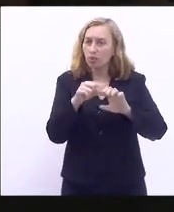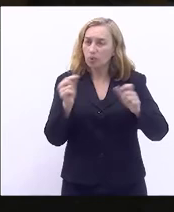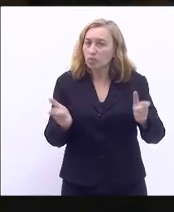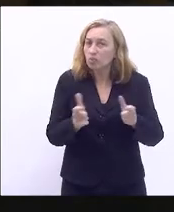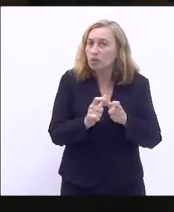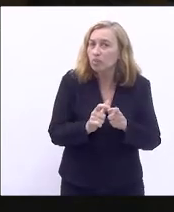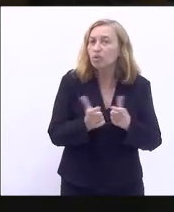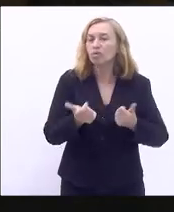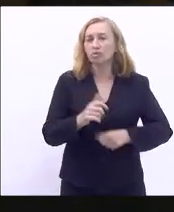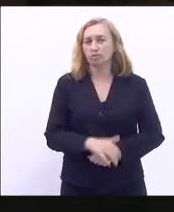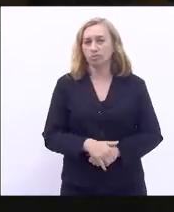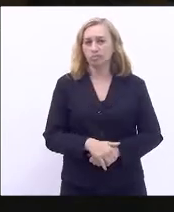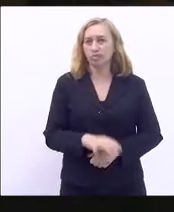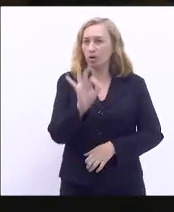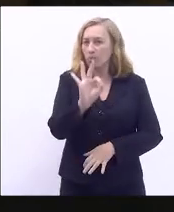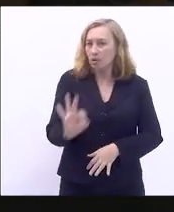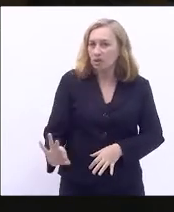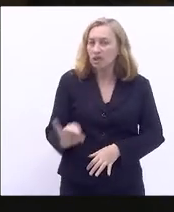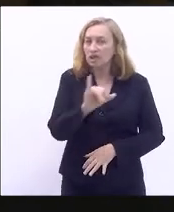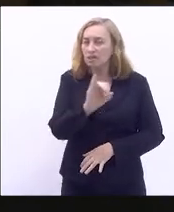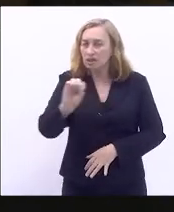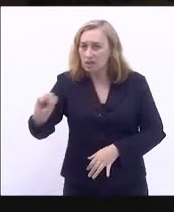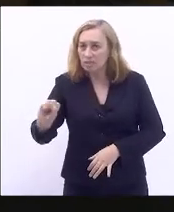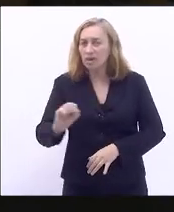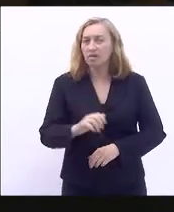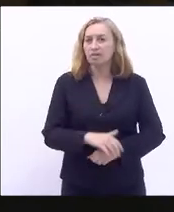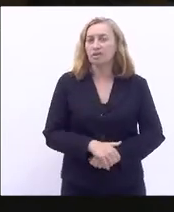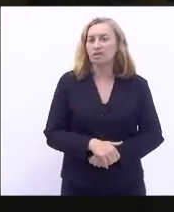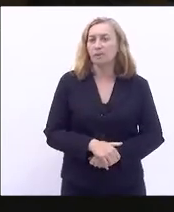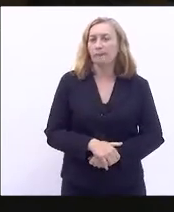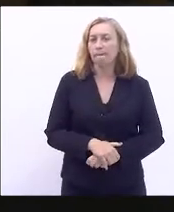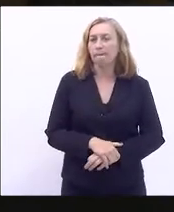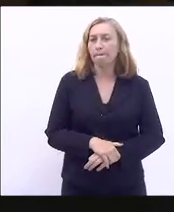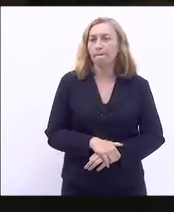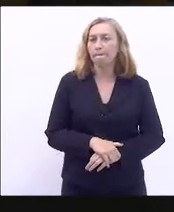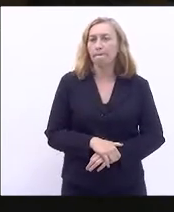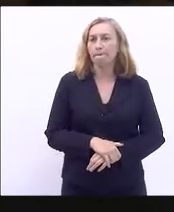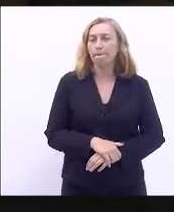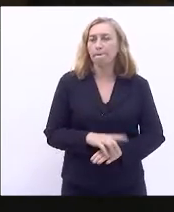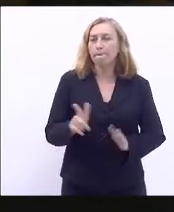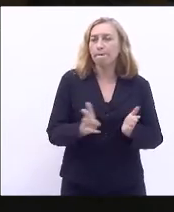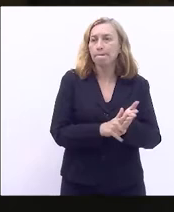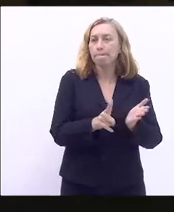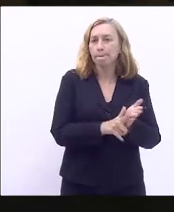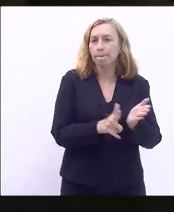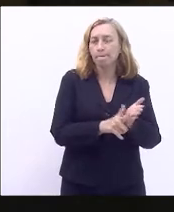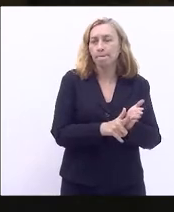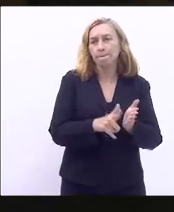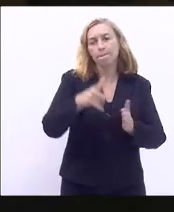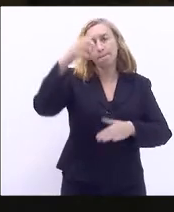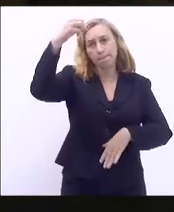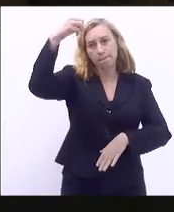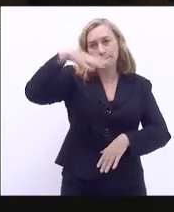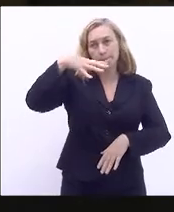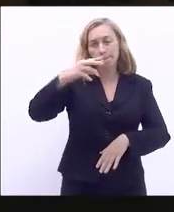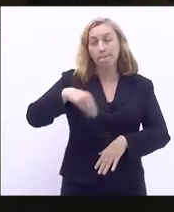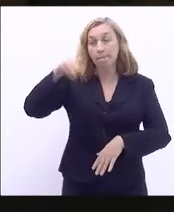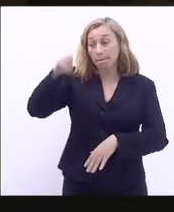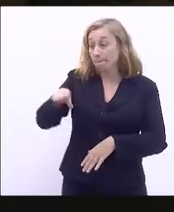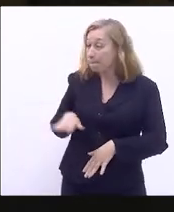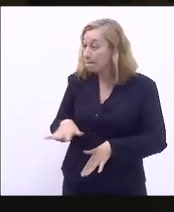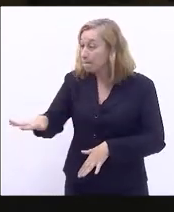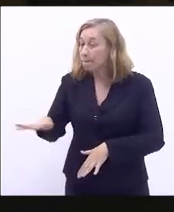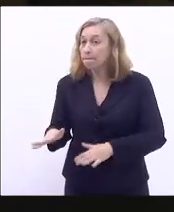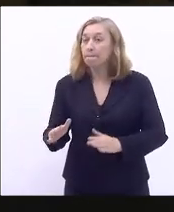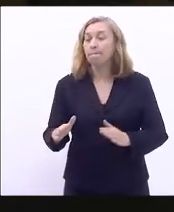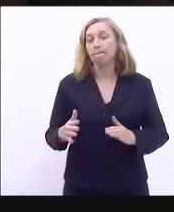do percentual do ICMS para as contas de luz para quem mora nas favelas. Nós reduzimos. Estou dizendo que é sempre